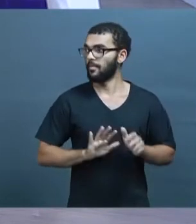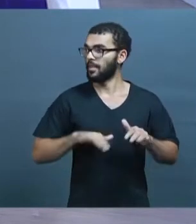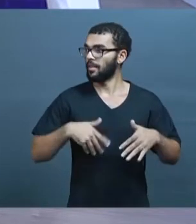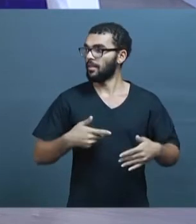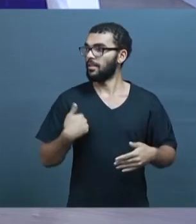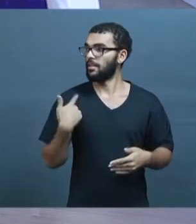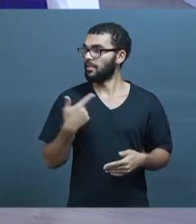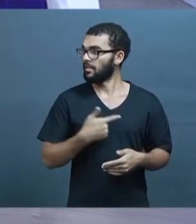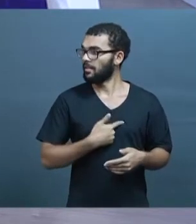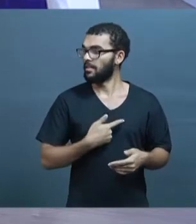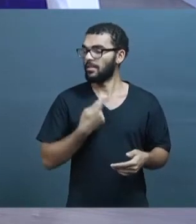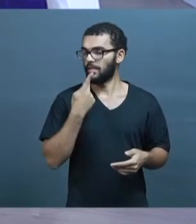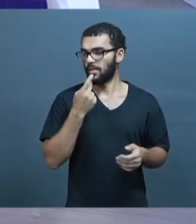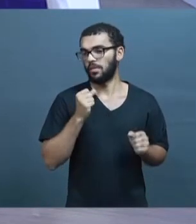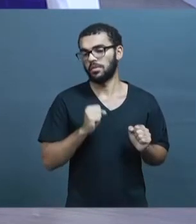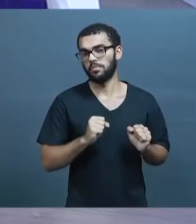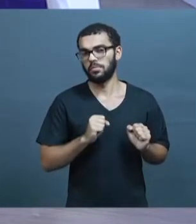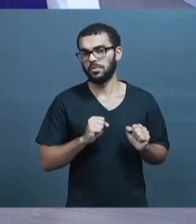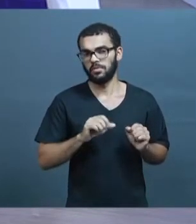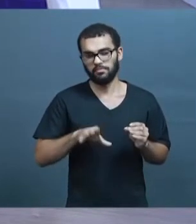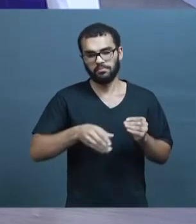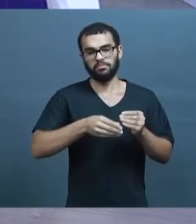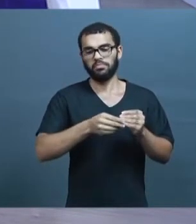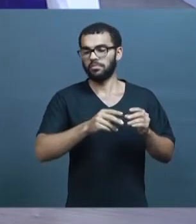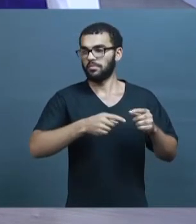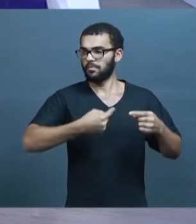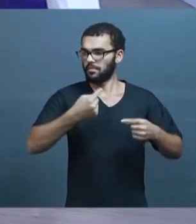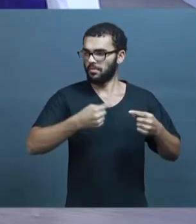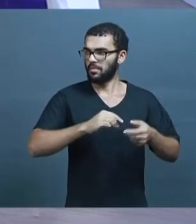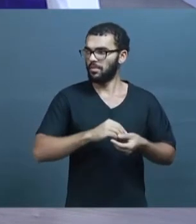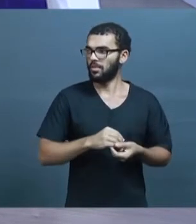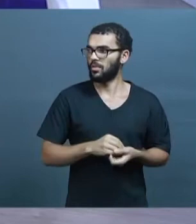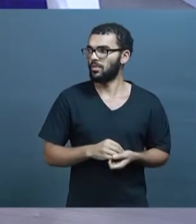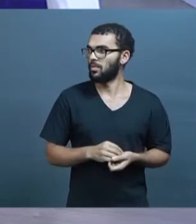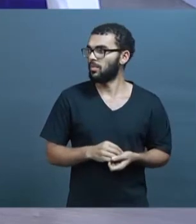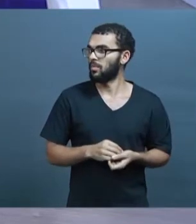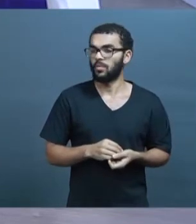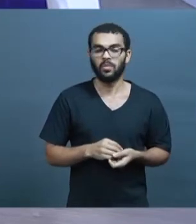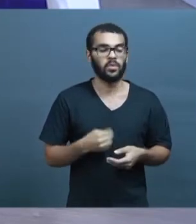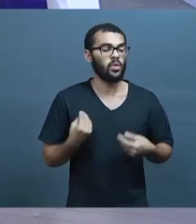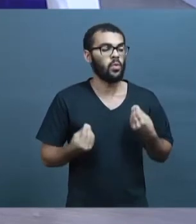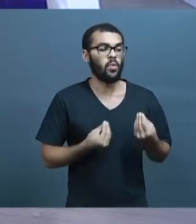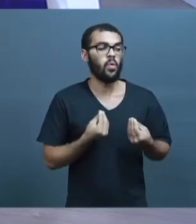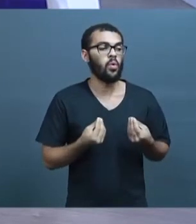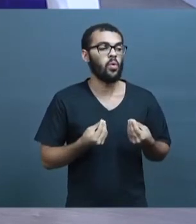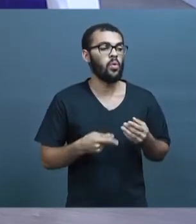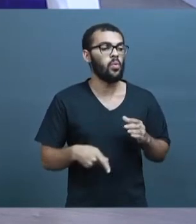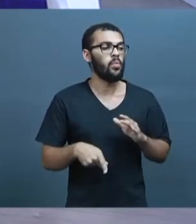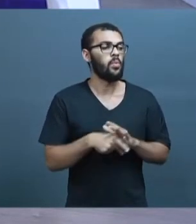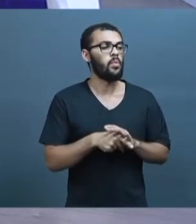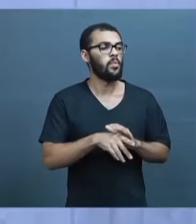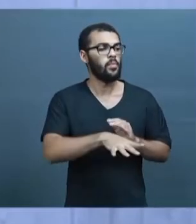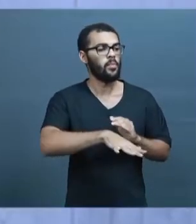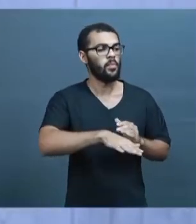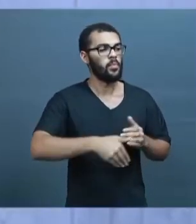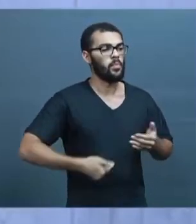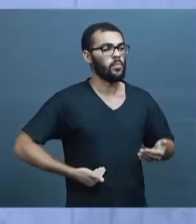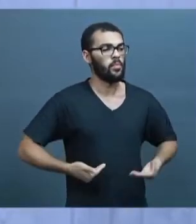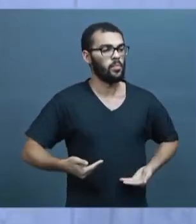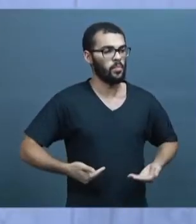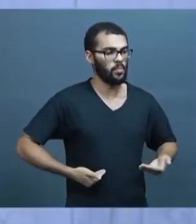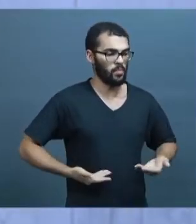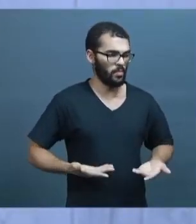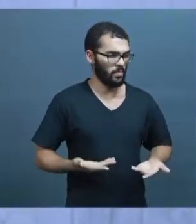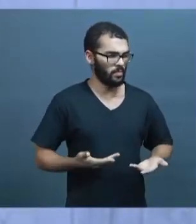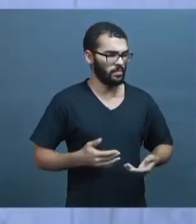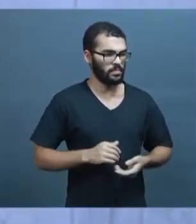de falar sobre isso, como que fica a reforma especialmente para essa categoria de servidores públicos? Bom, a primeira coisa que